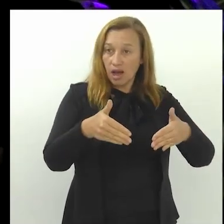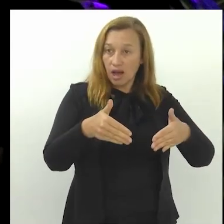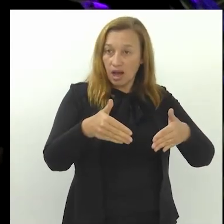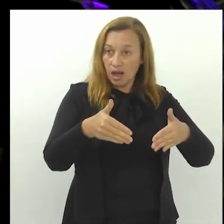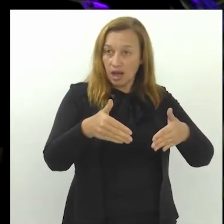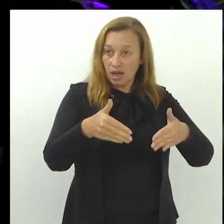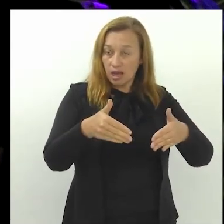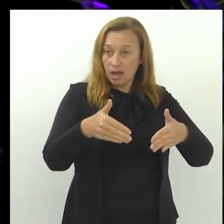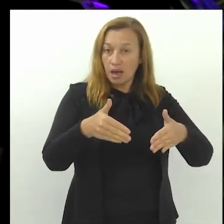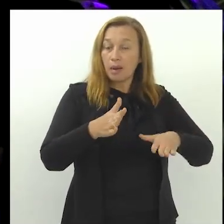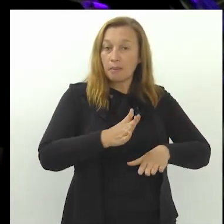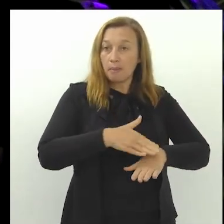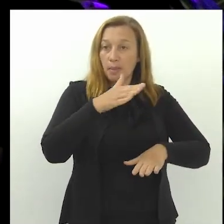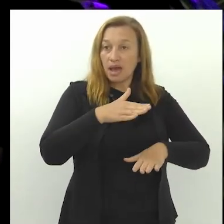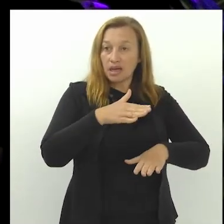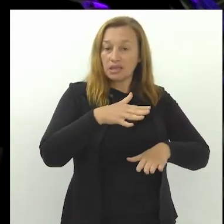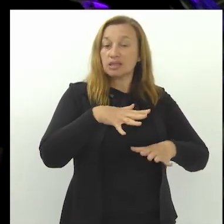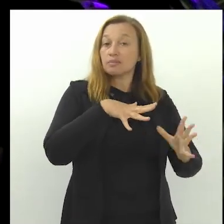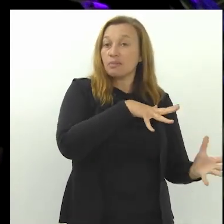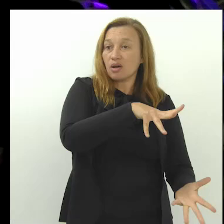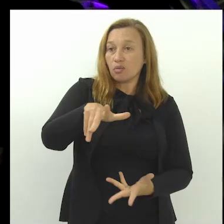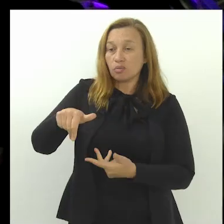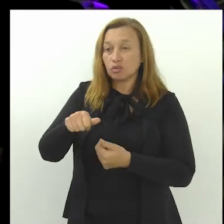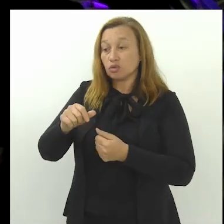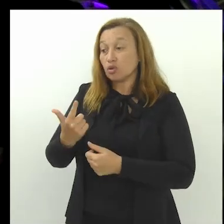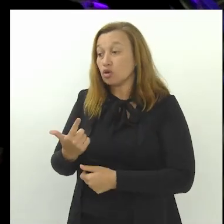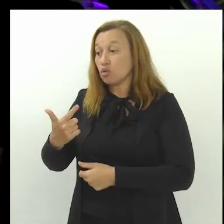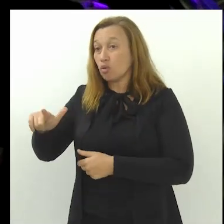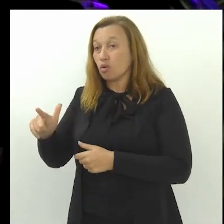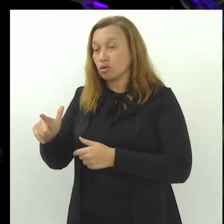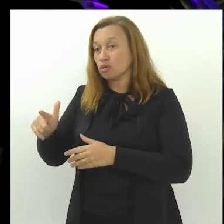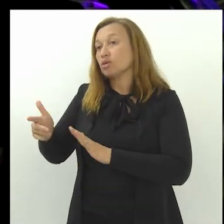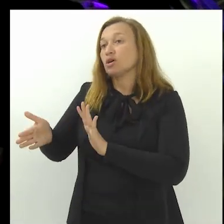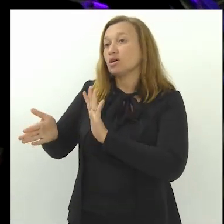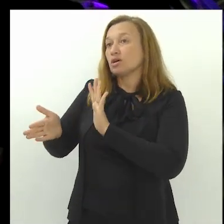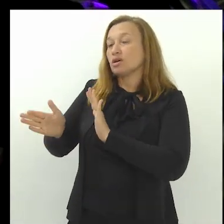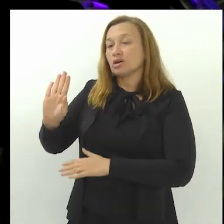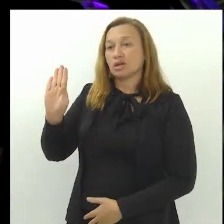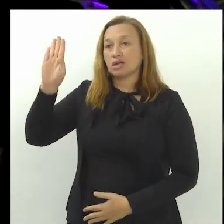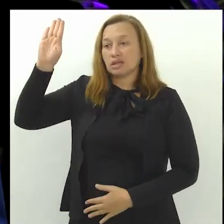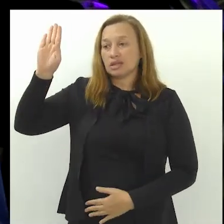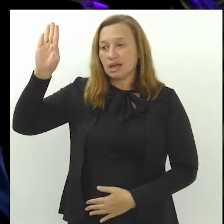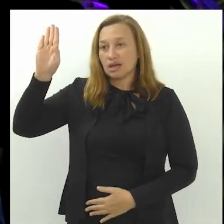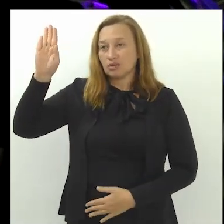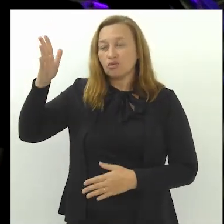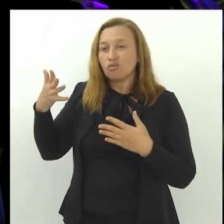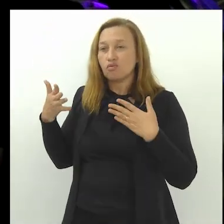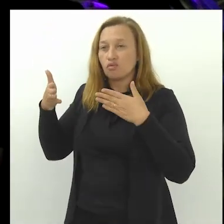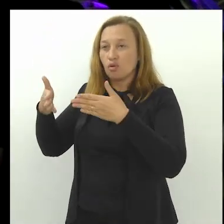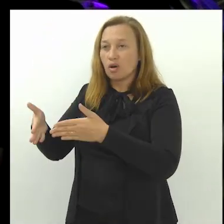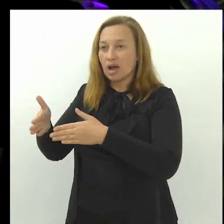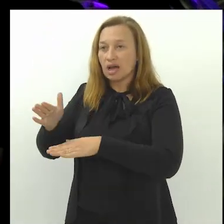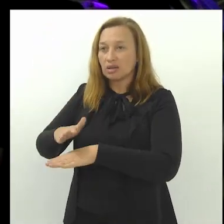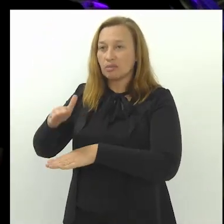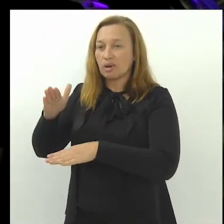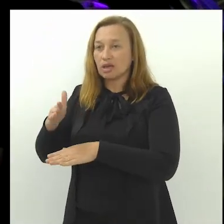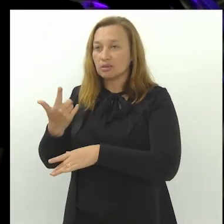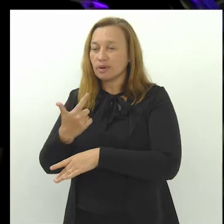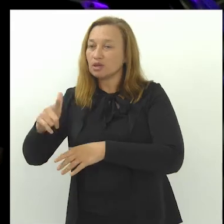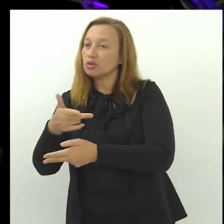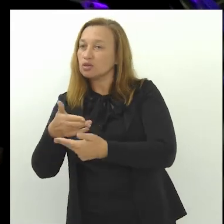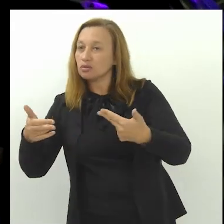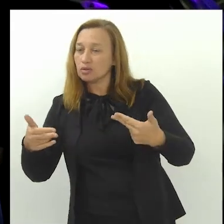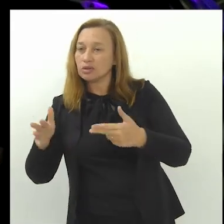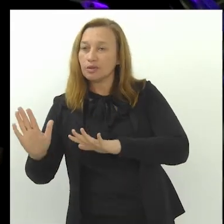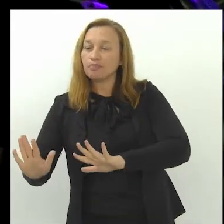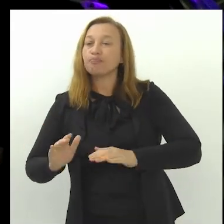caso deles, e um candidato que está mais aberto para esse cosmopolitismo, né? Então, os estados têm muita dificuldade de chegar a tratados, chegar a instrumentos